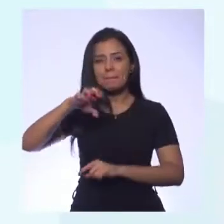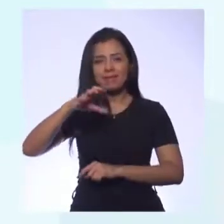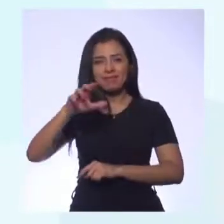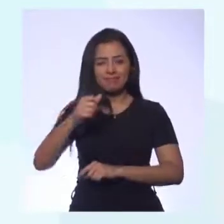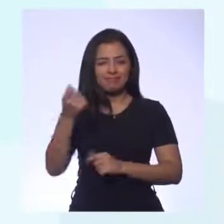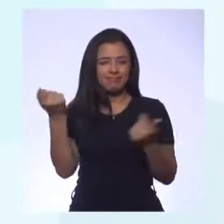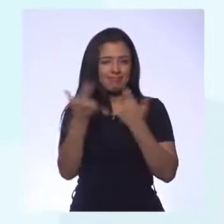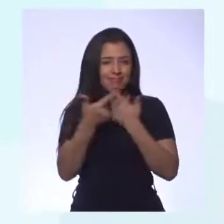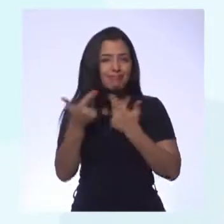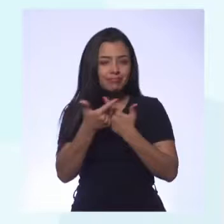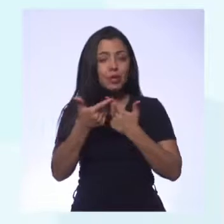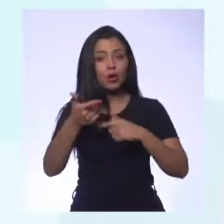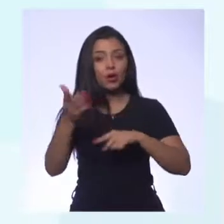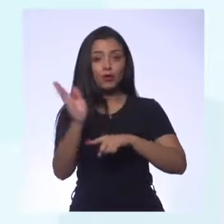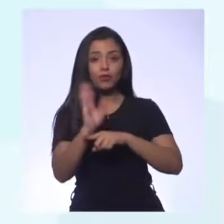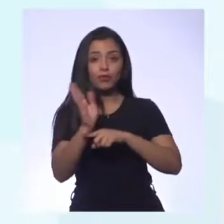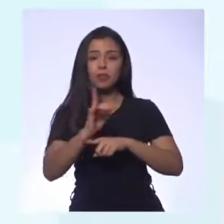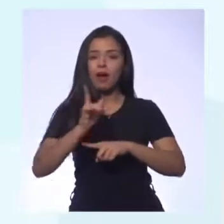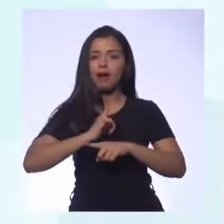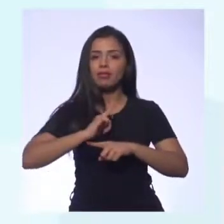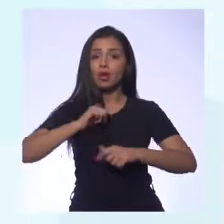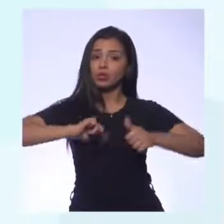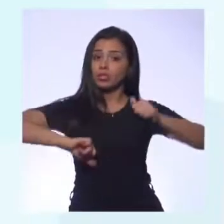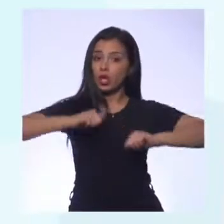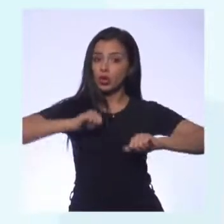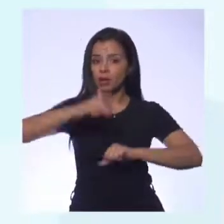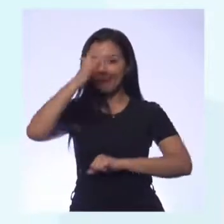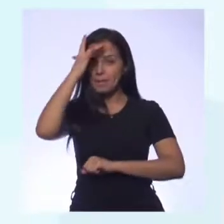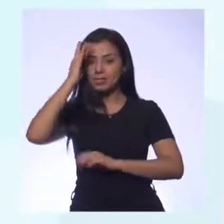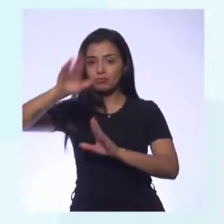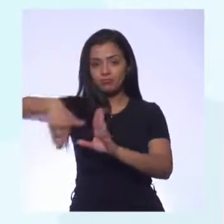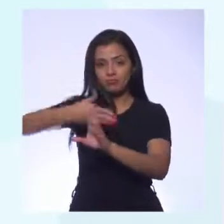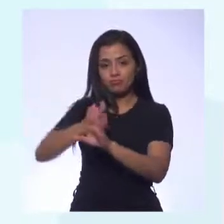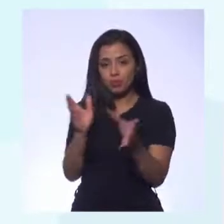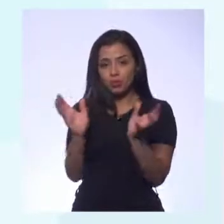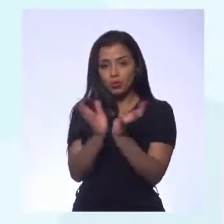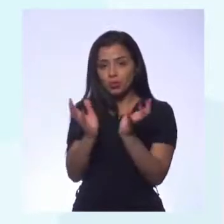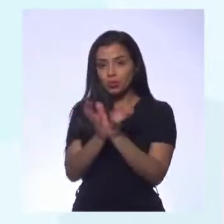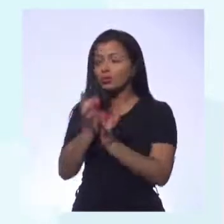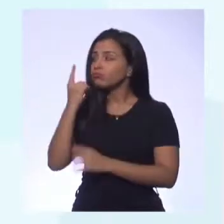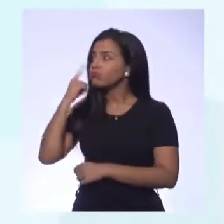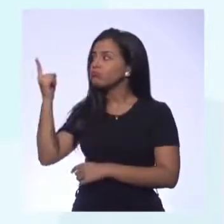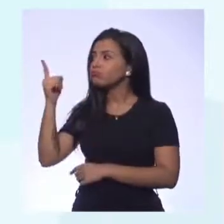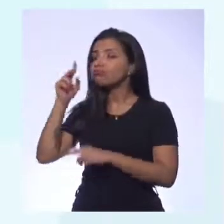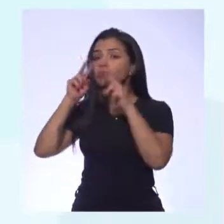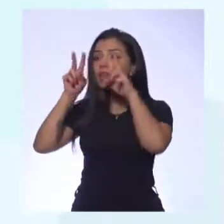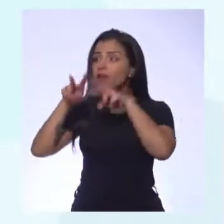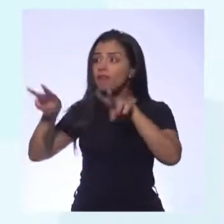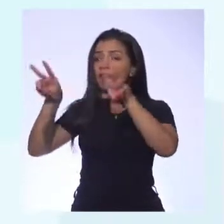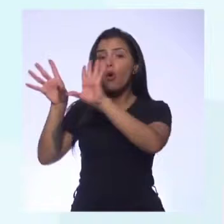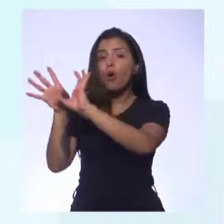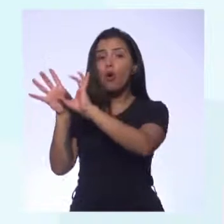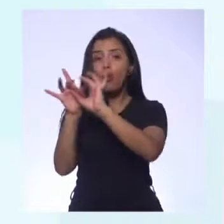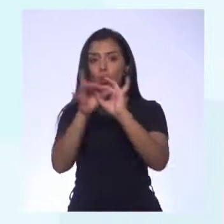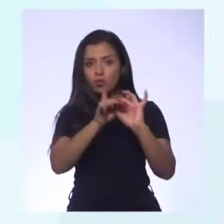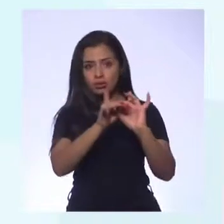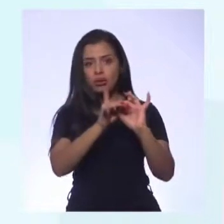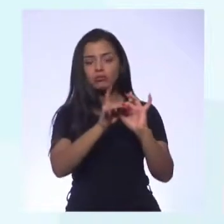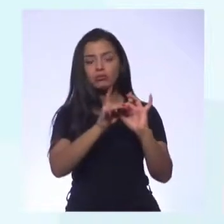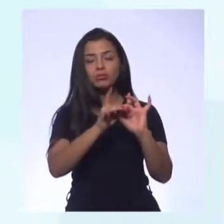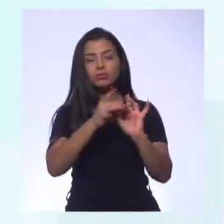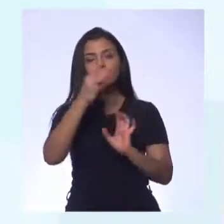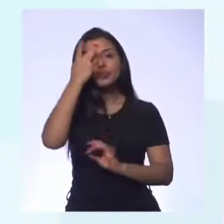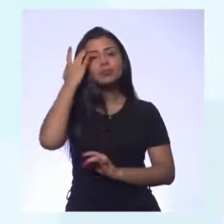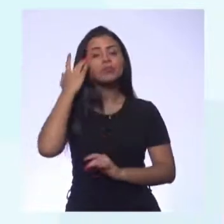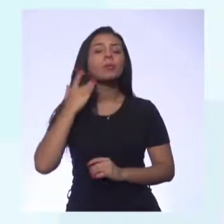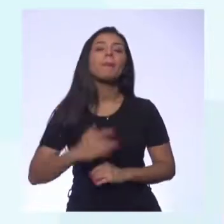os atores, o pessoal que participa do elenco. Então, vou deixar vocês observando aí o contexto. Olha esse cartaz.